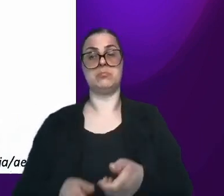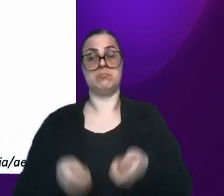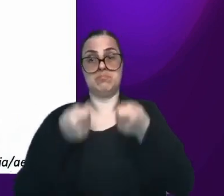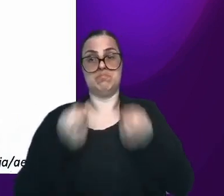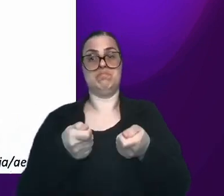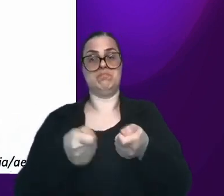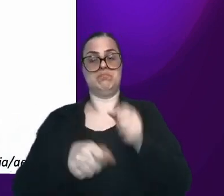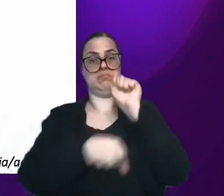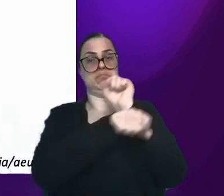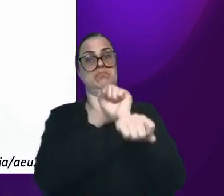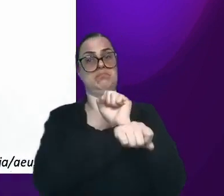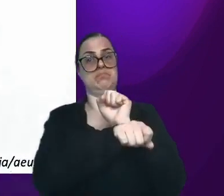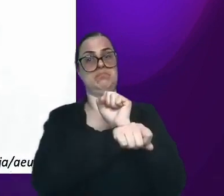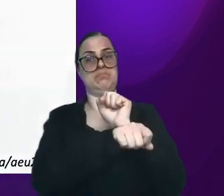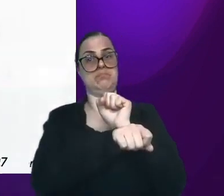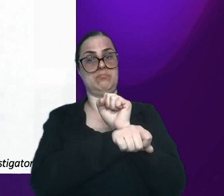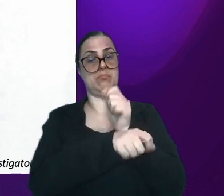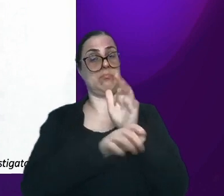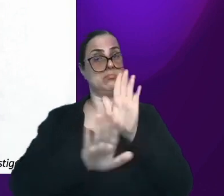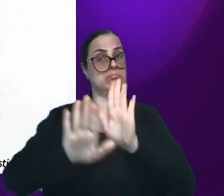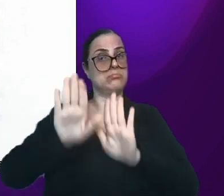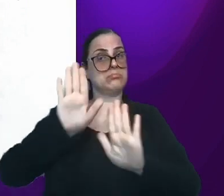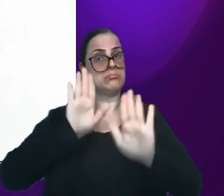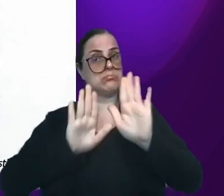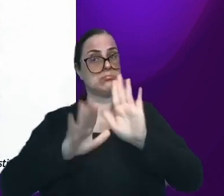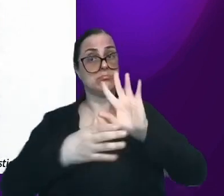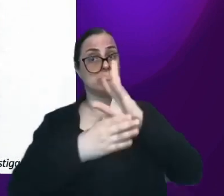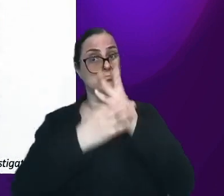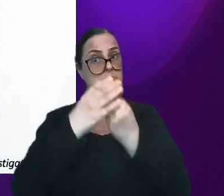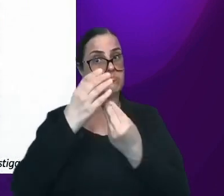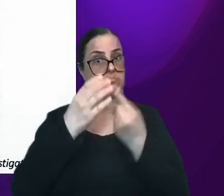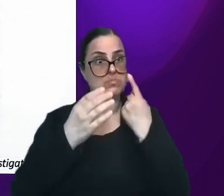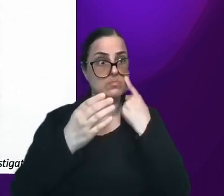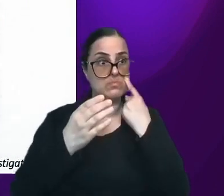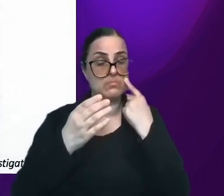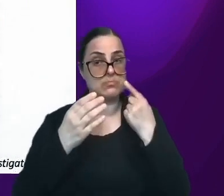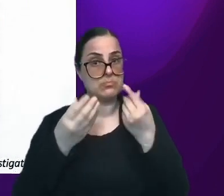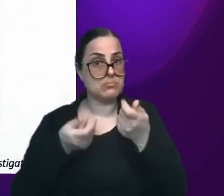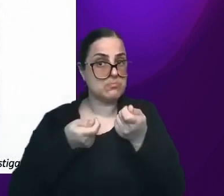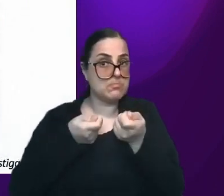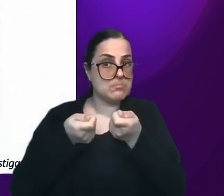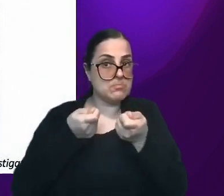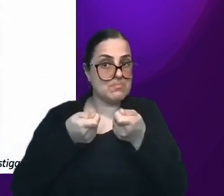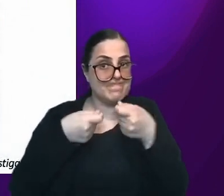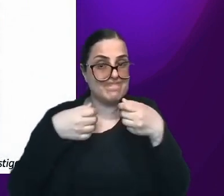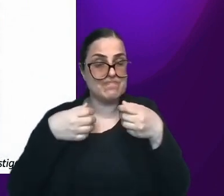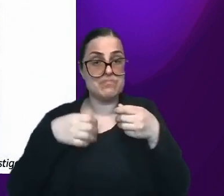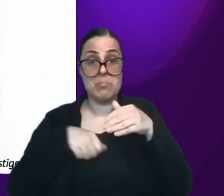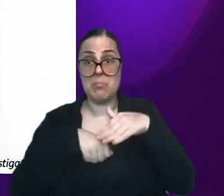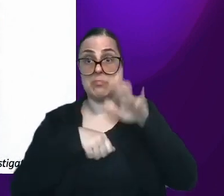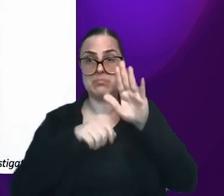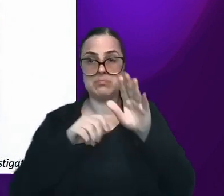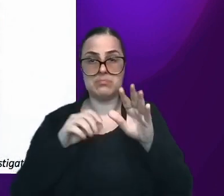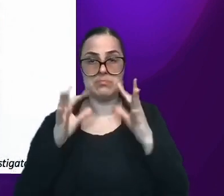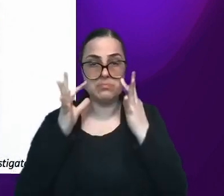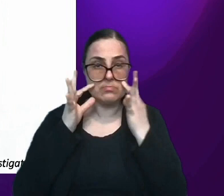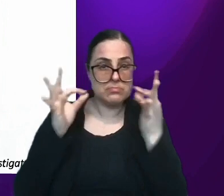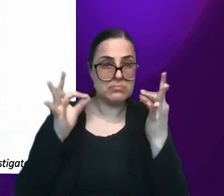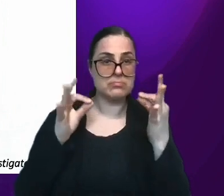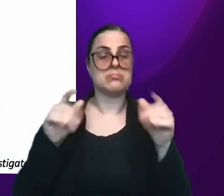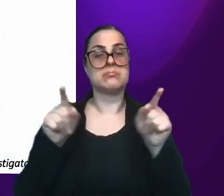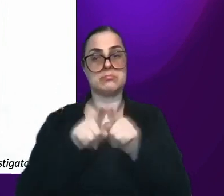um pouco mais cautelosa de filtração, e é o que já era prerrogativa do ADQI